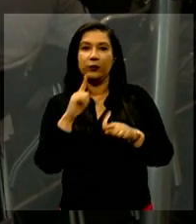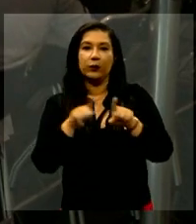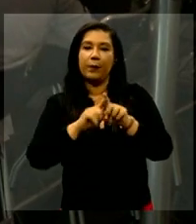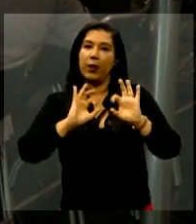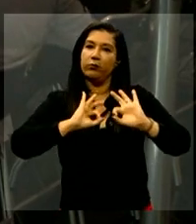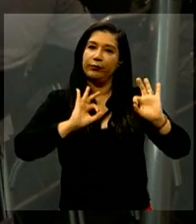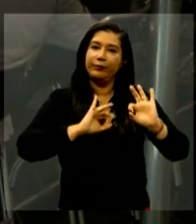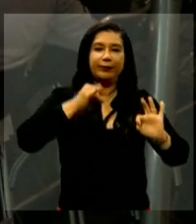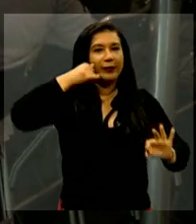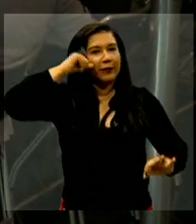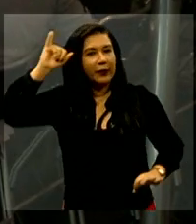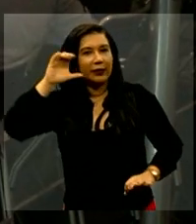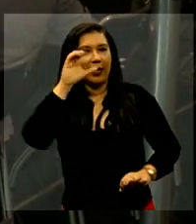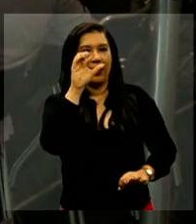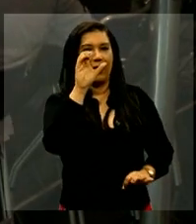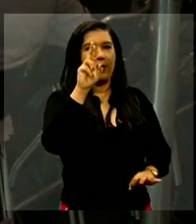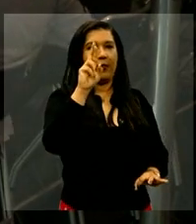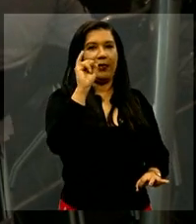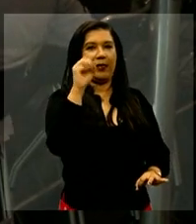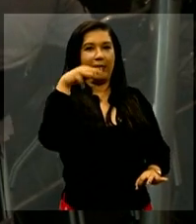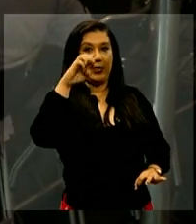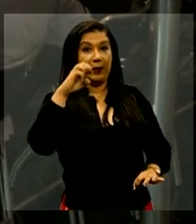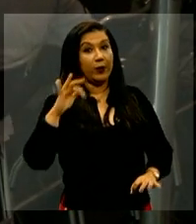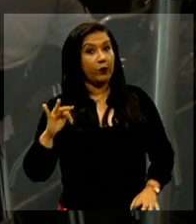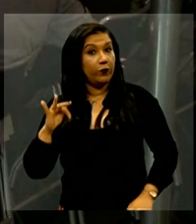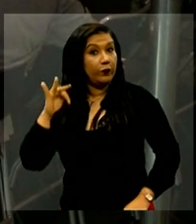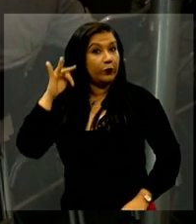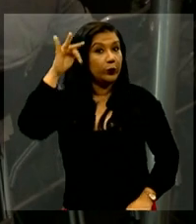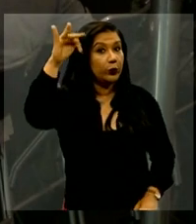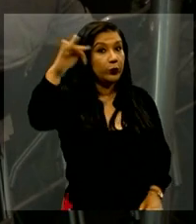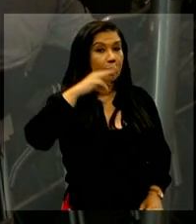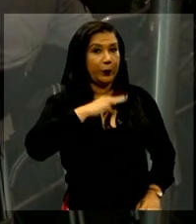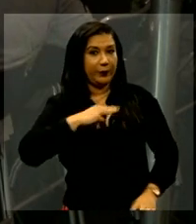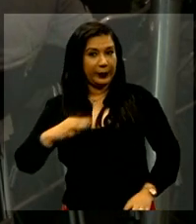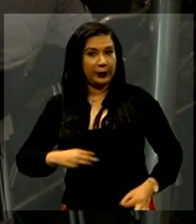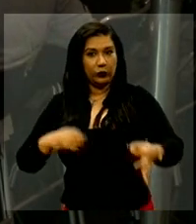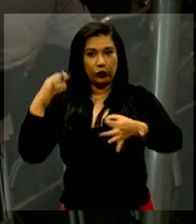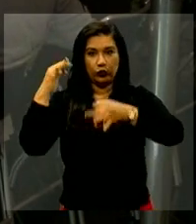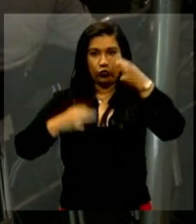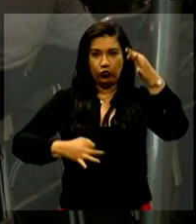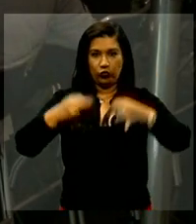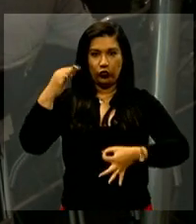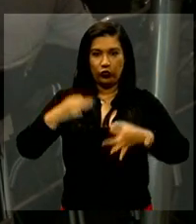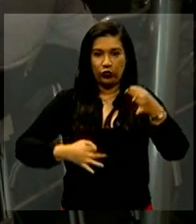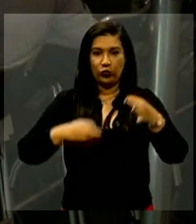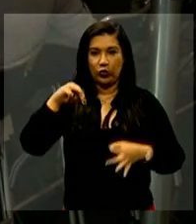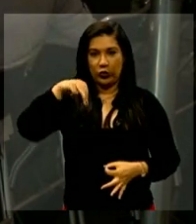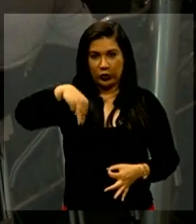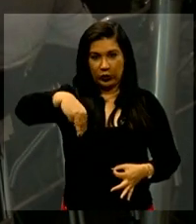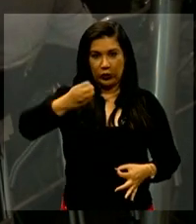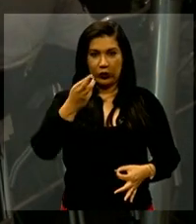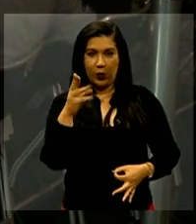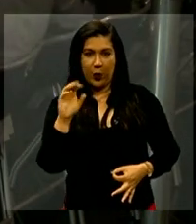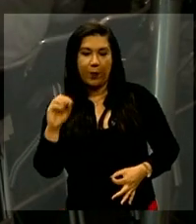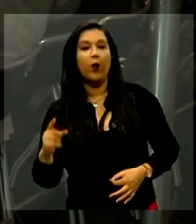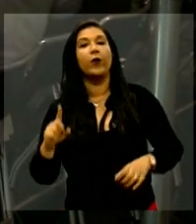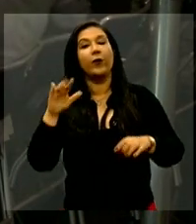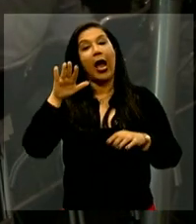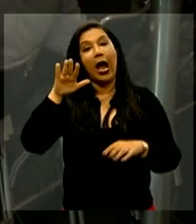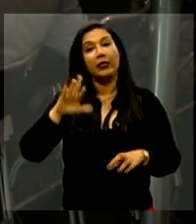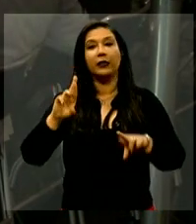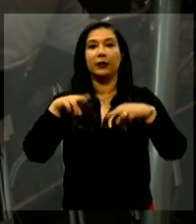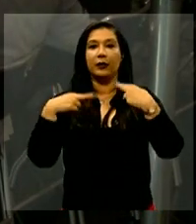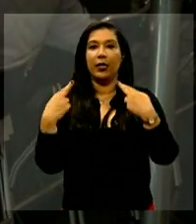de prevenção ao crime. O futuro ministro da Justiça, Sérgio Moro, participará à tarde de uma mesa sobre